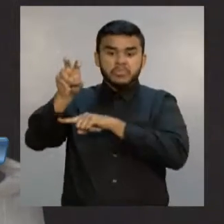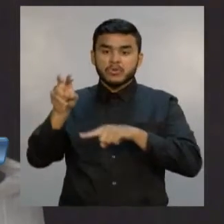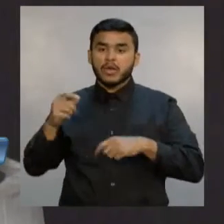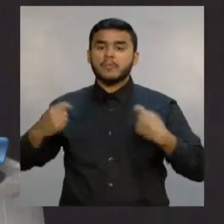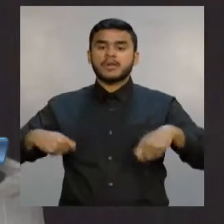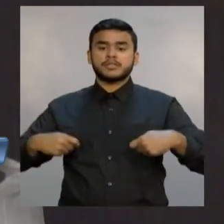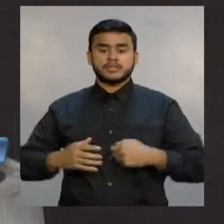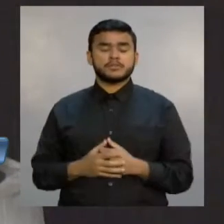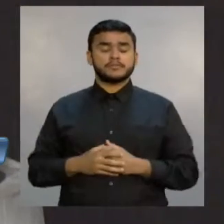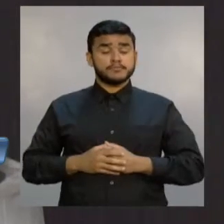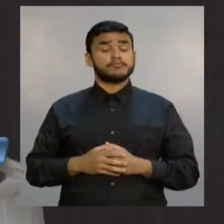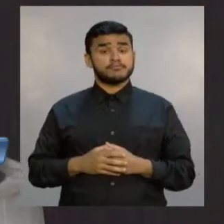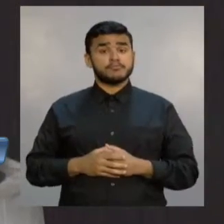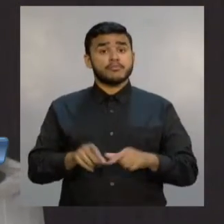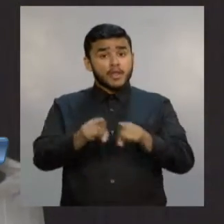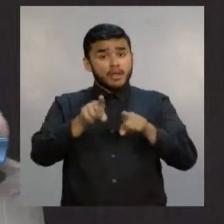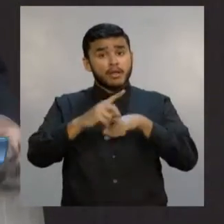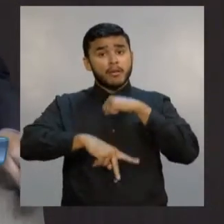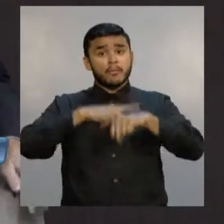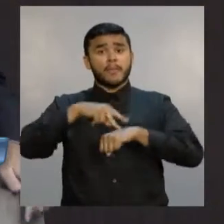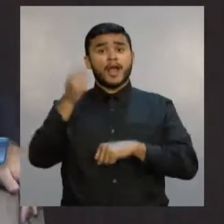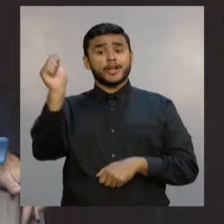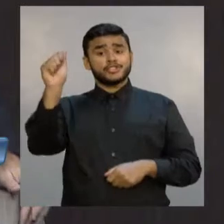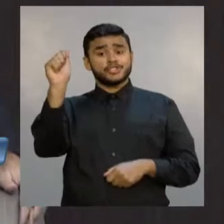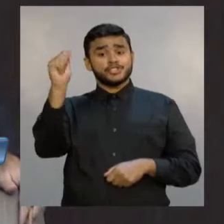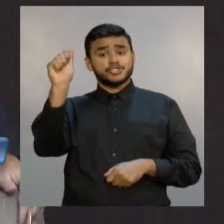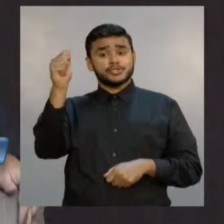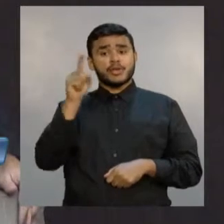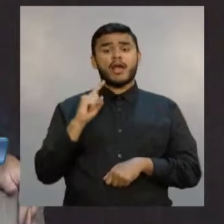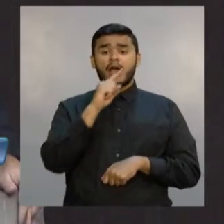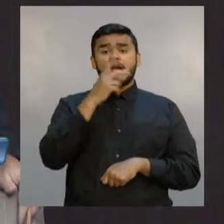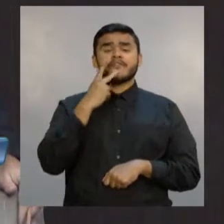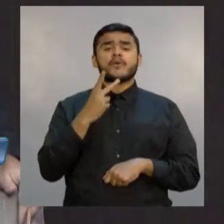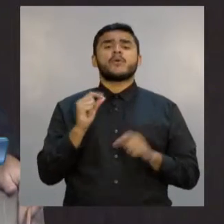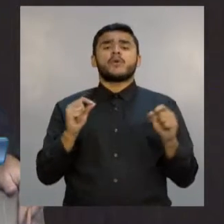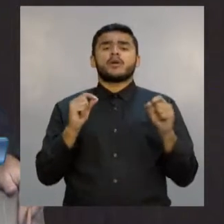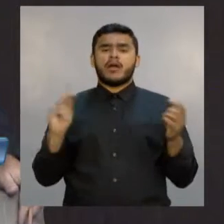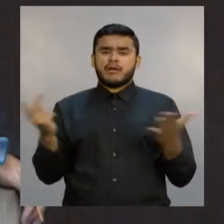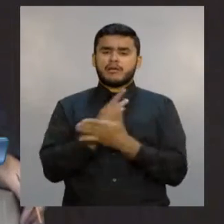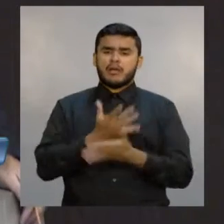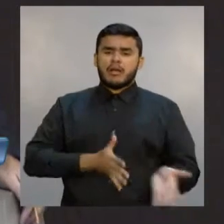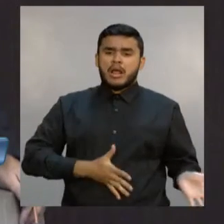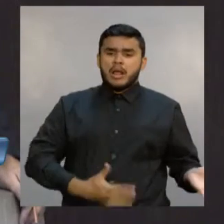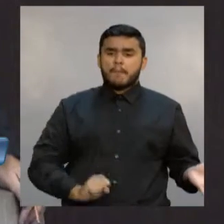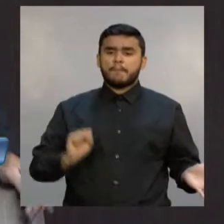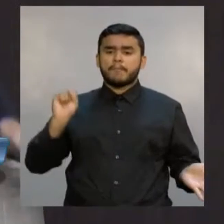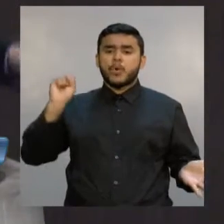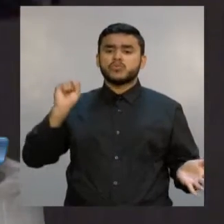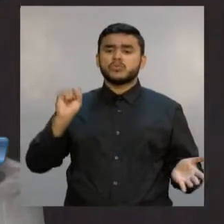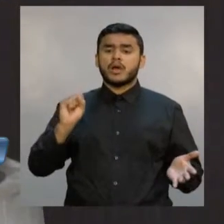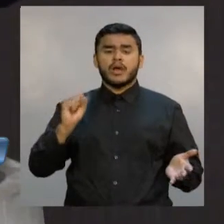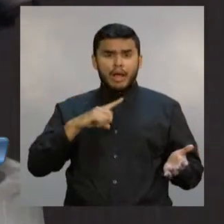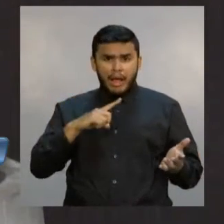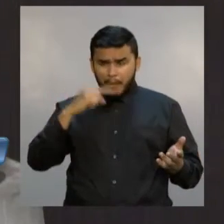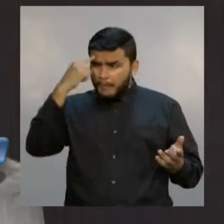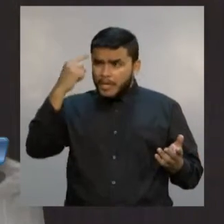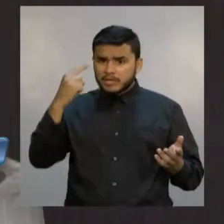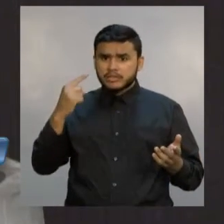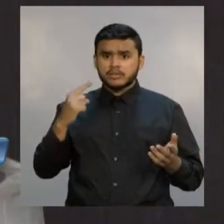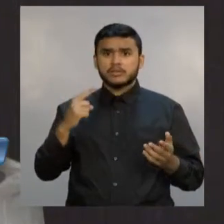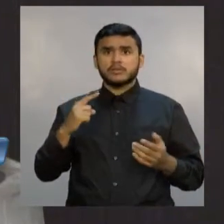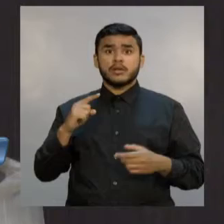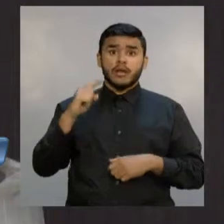na Argentina, quando colocaram em pauta a descriminalização do aborto e os direitos sexuais e reprodutivos. Vejam as mulheres